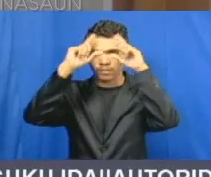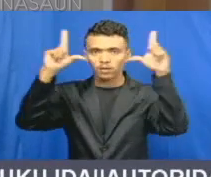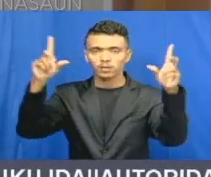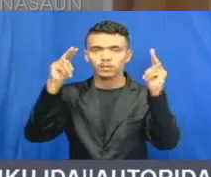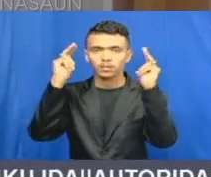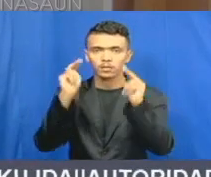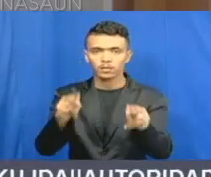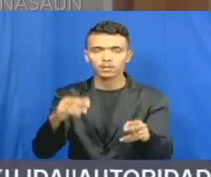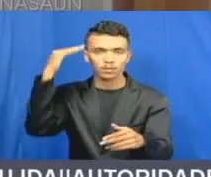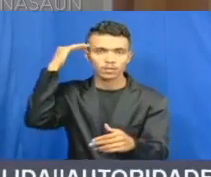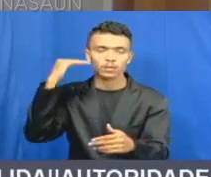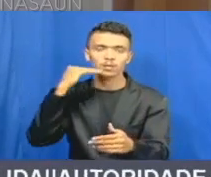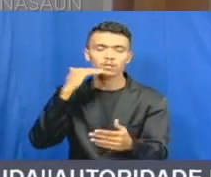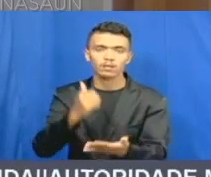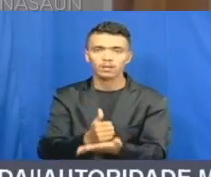Coreia se apoio.